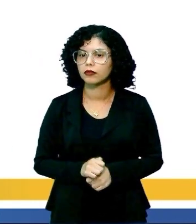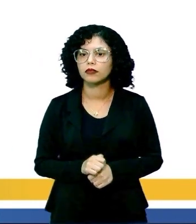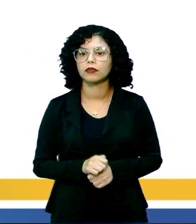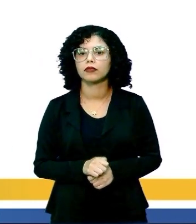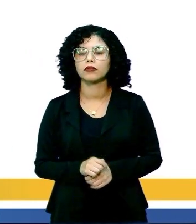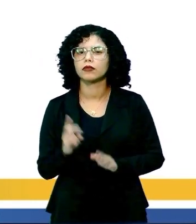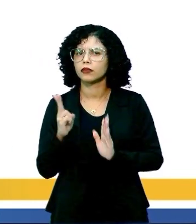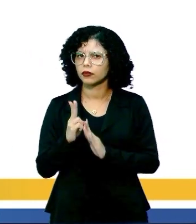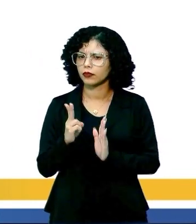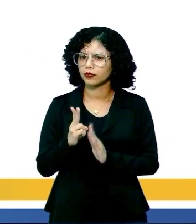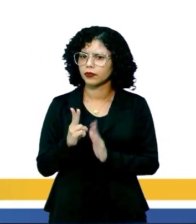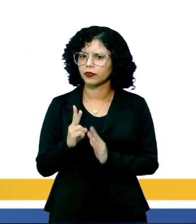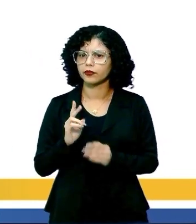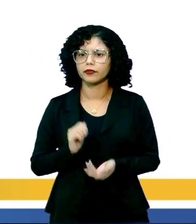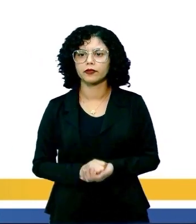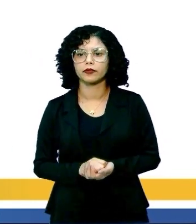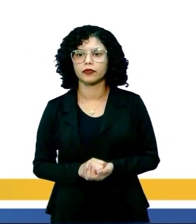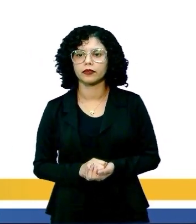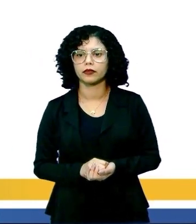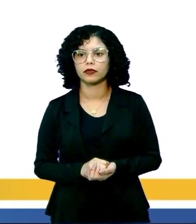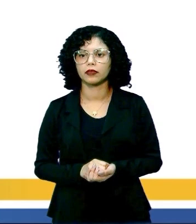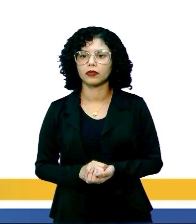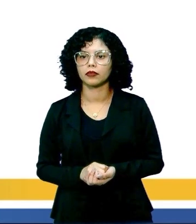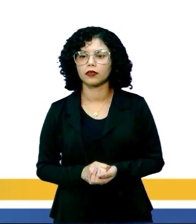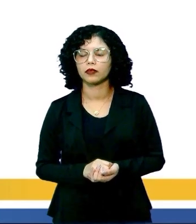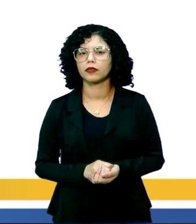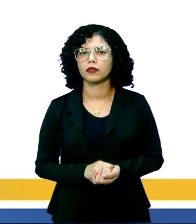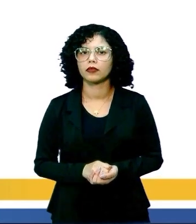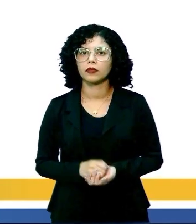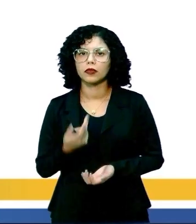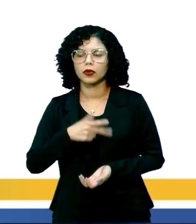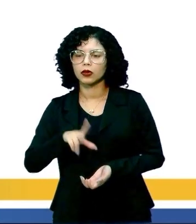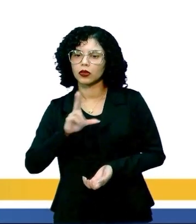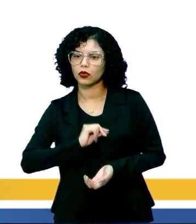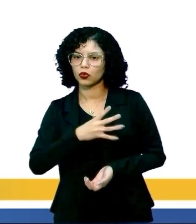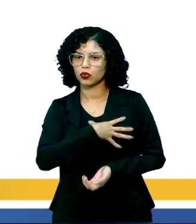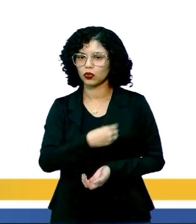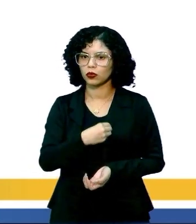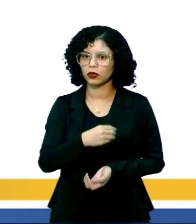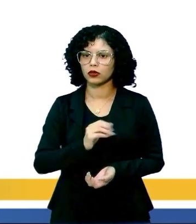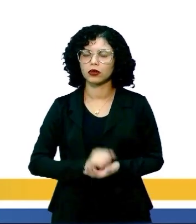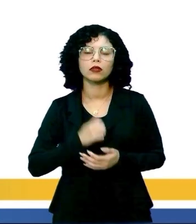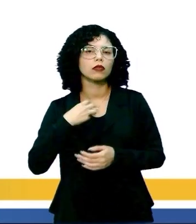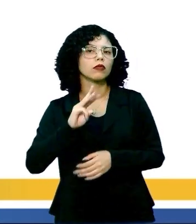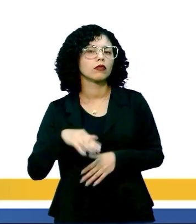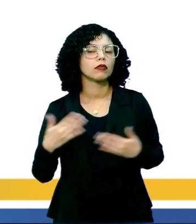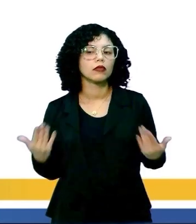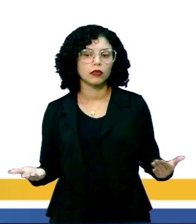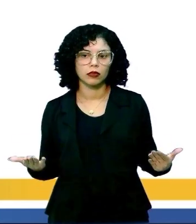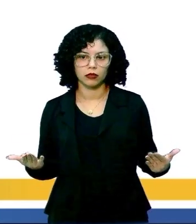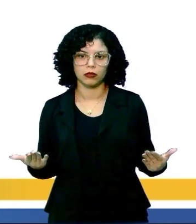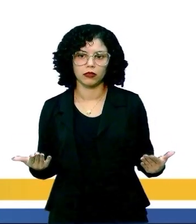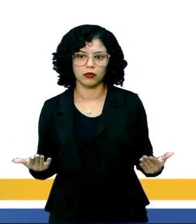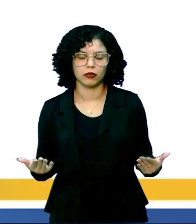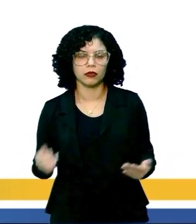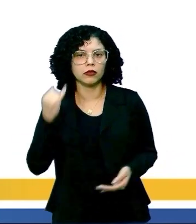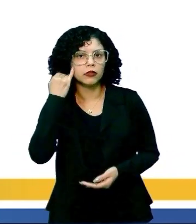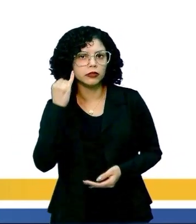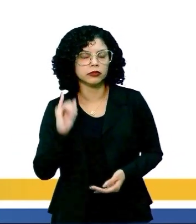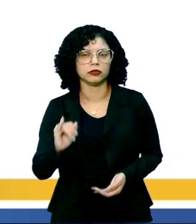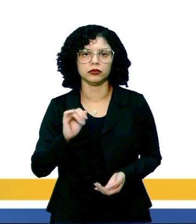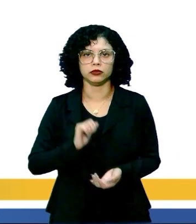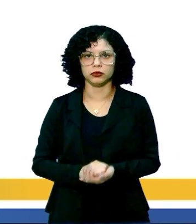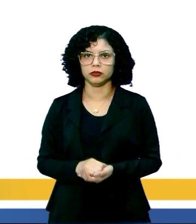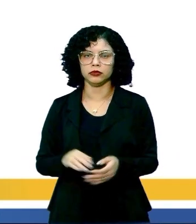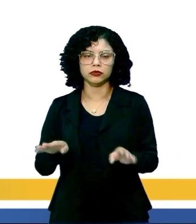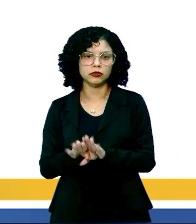os indígenas, são os descendentes de portugueses, enfim. Então, essa ideia de